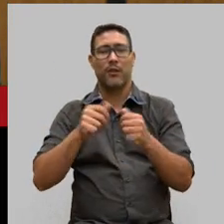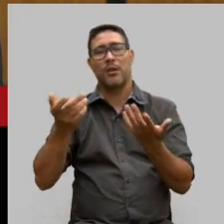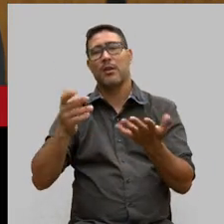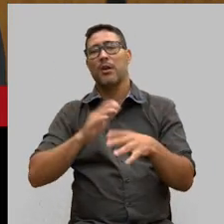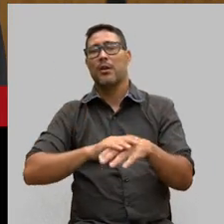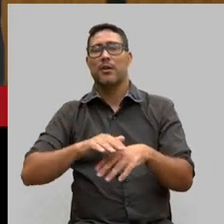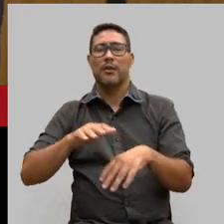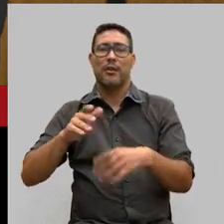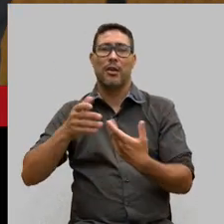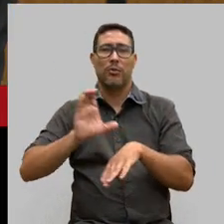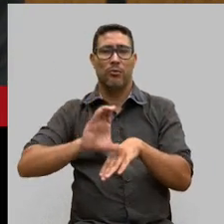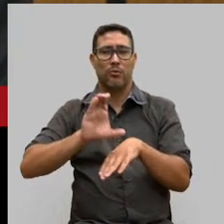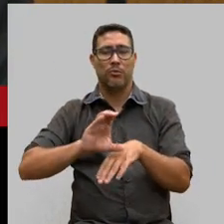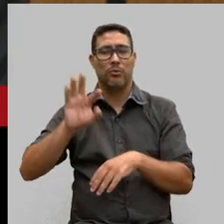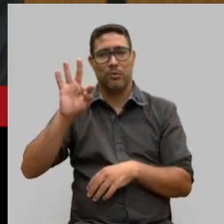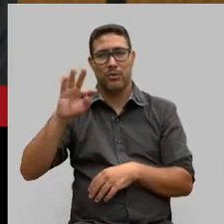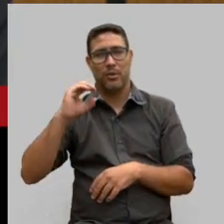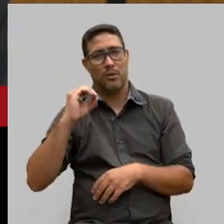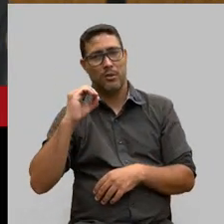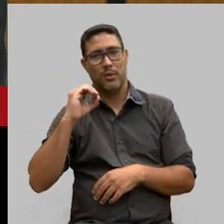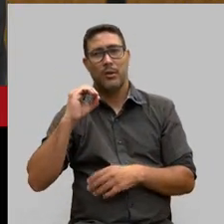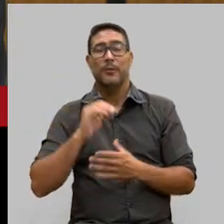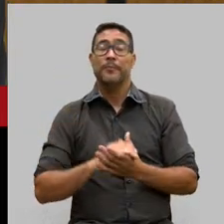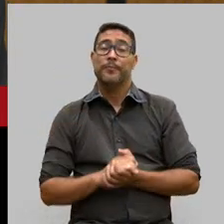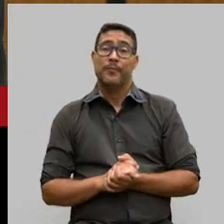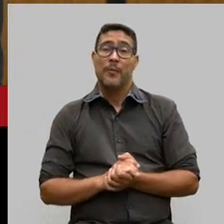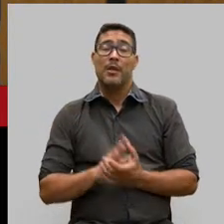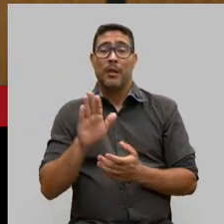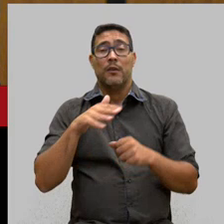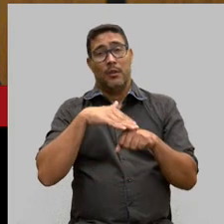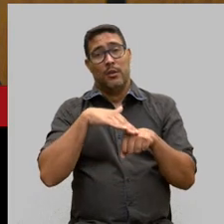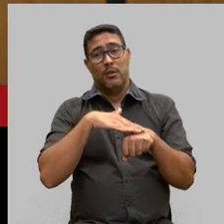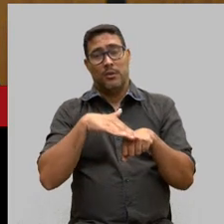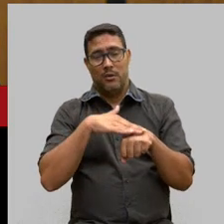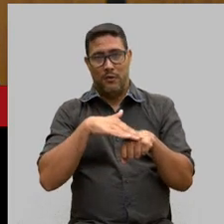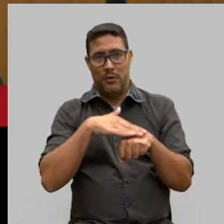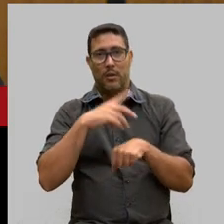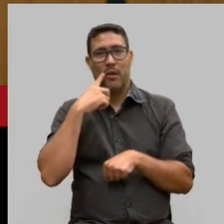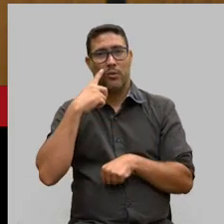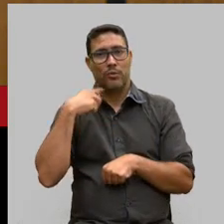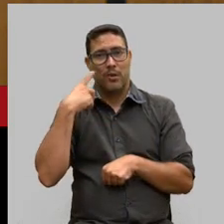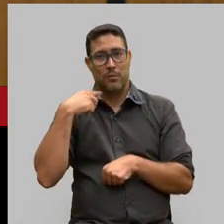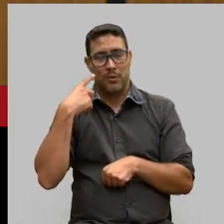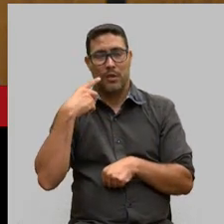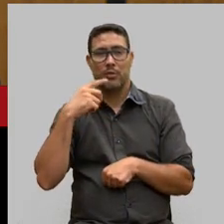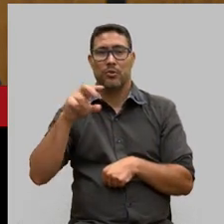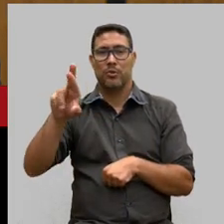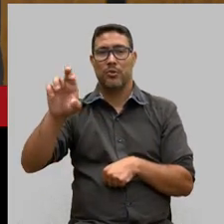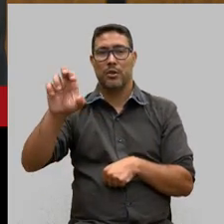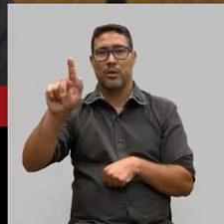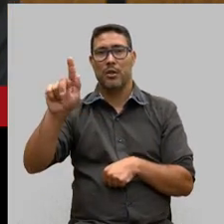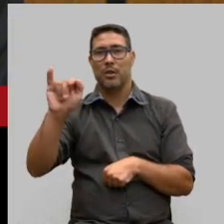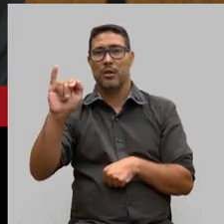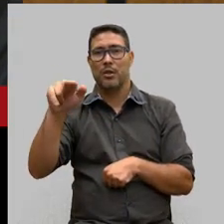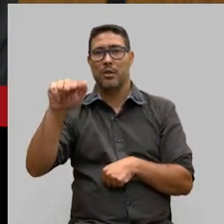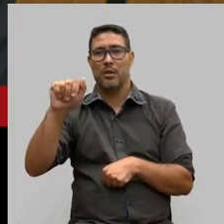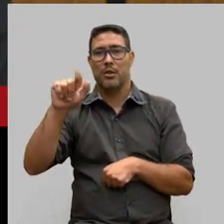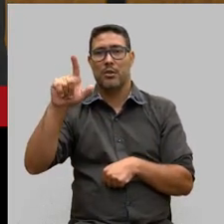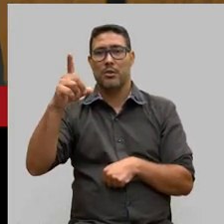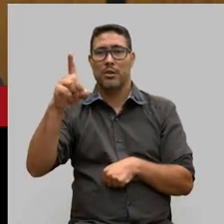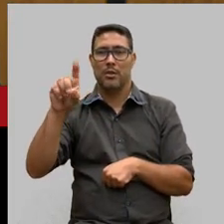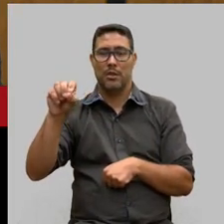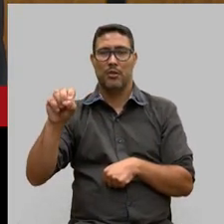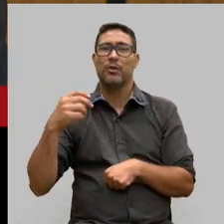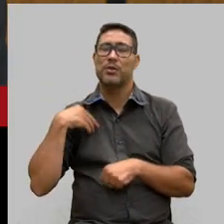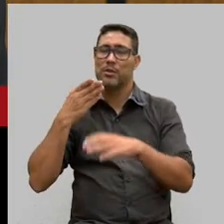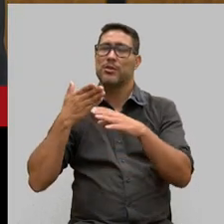isso é uma necessidade premente tava conversando com o deputado Reginaldo Lopes pra gente eh ir junto no no